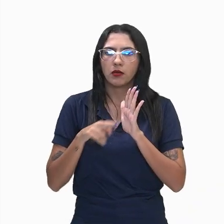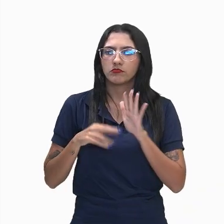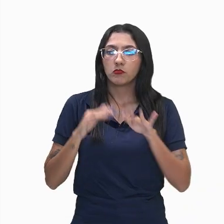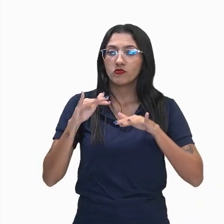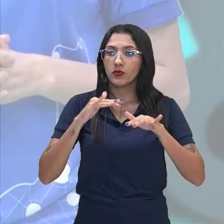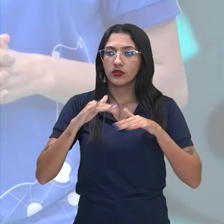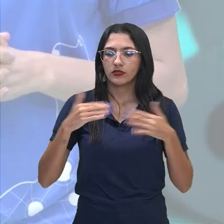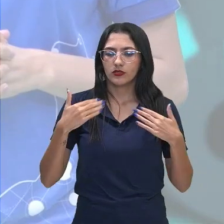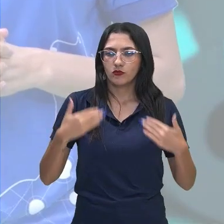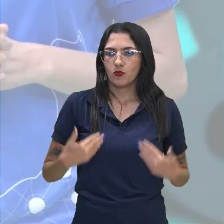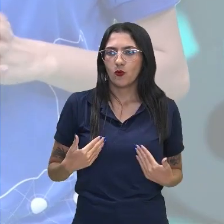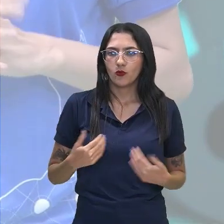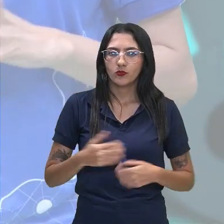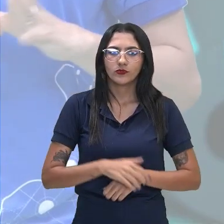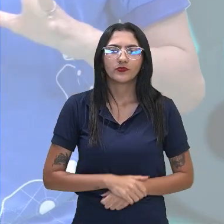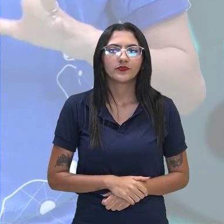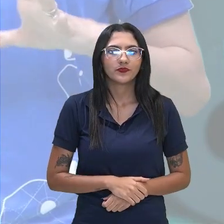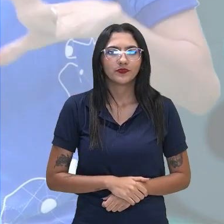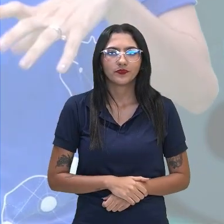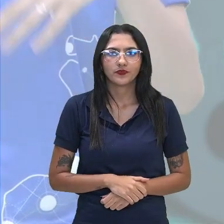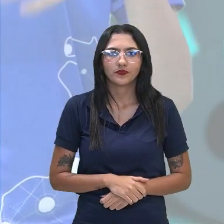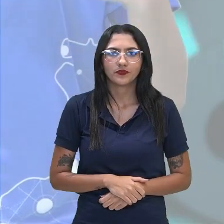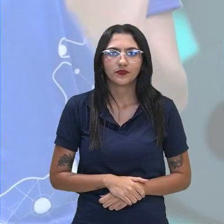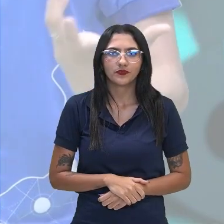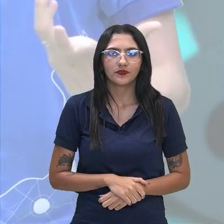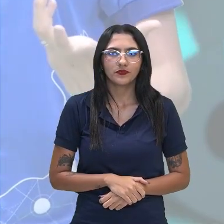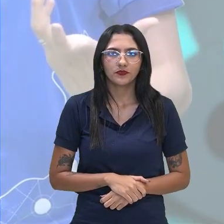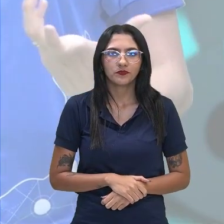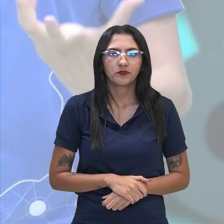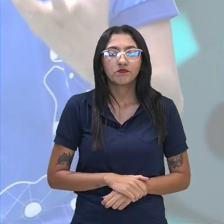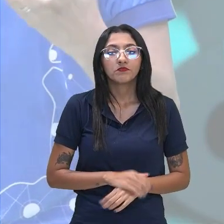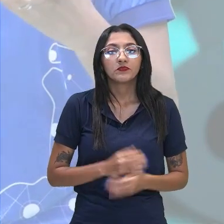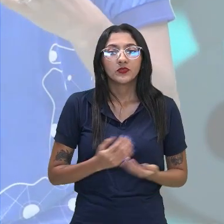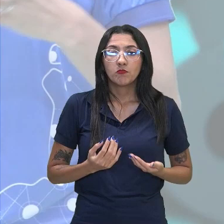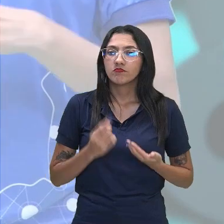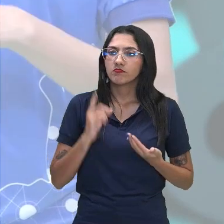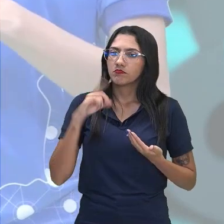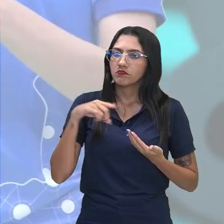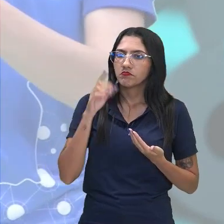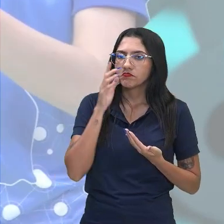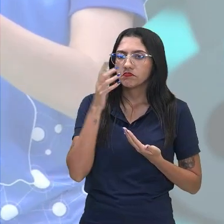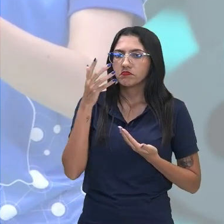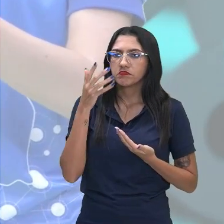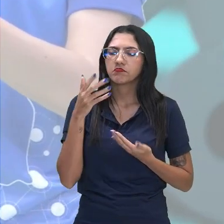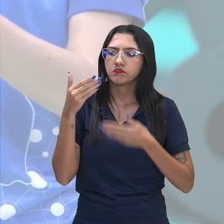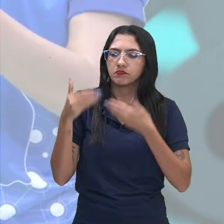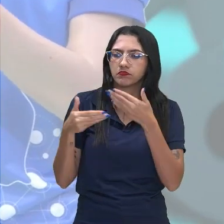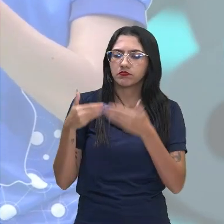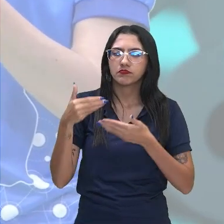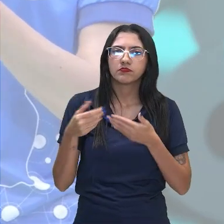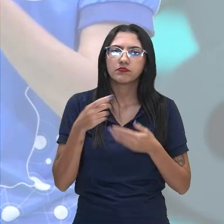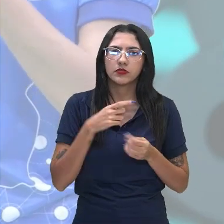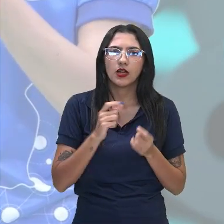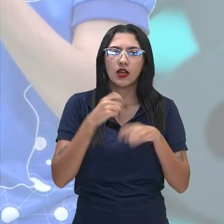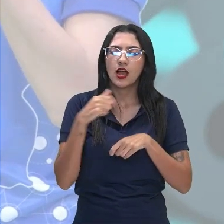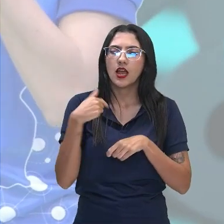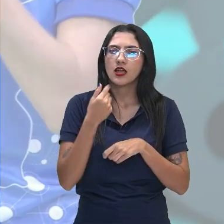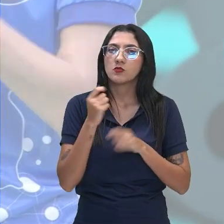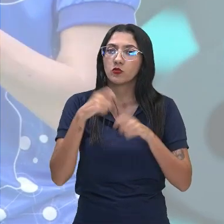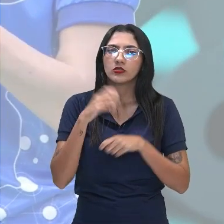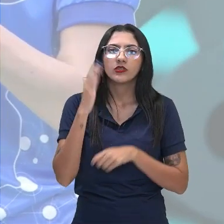articular. Olha só, esse processo, vamos perceber que vai nos levar a entender o que